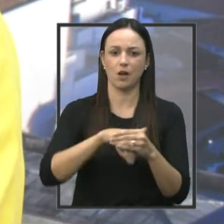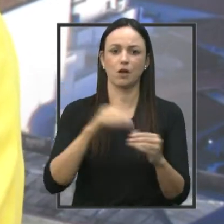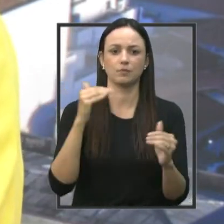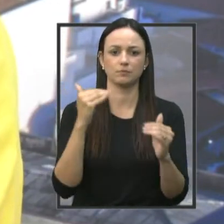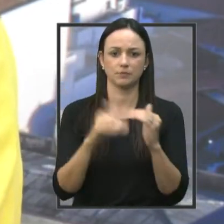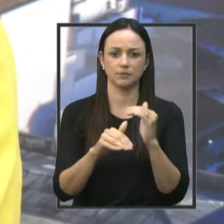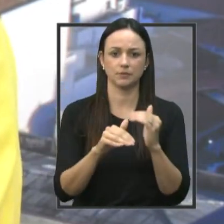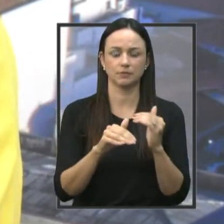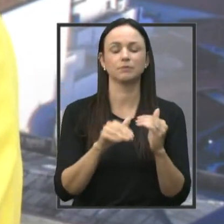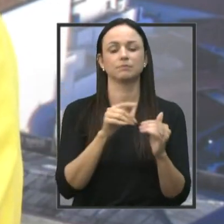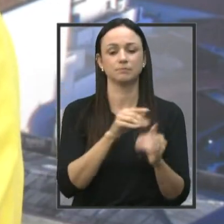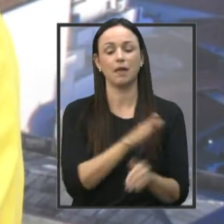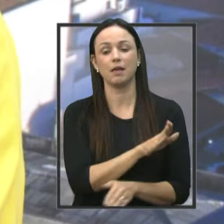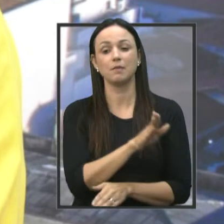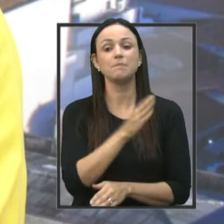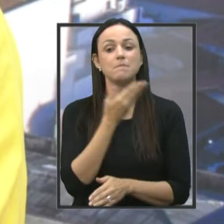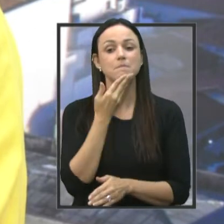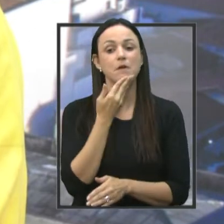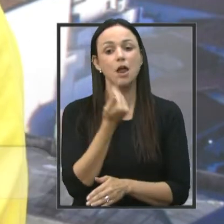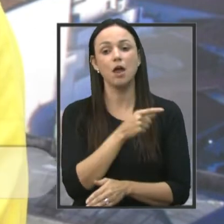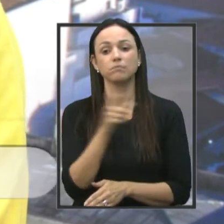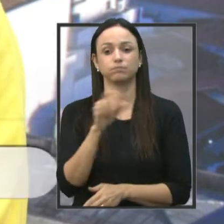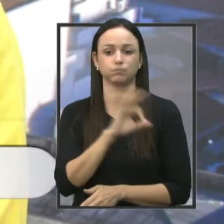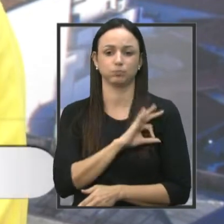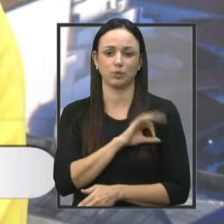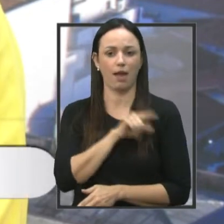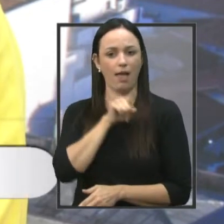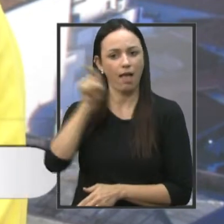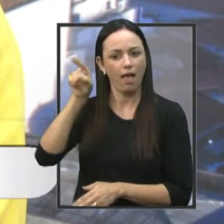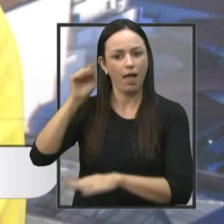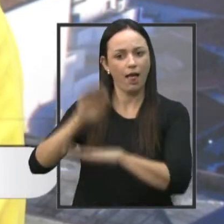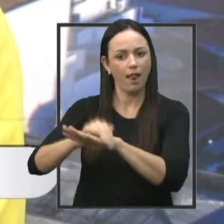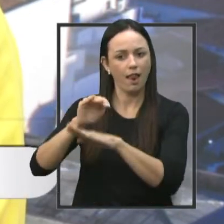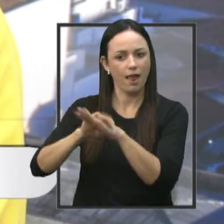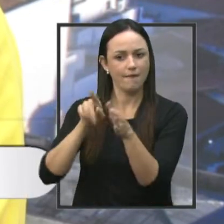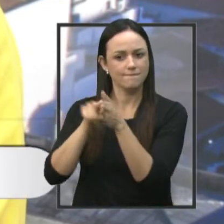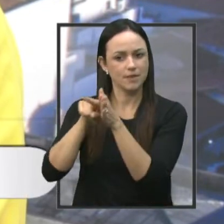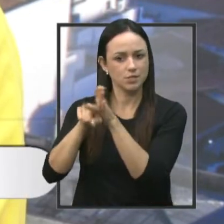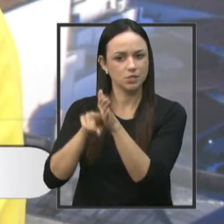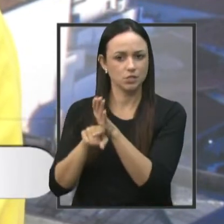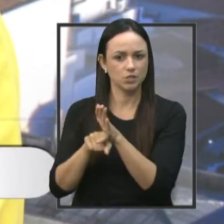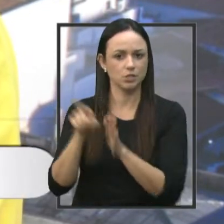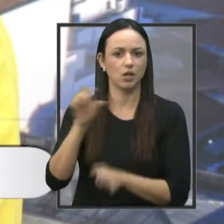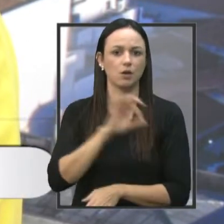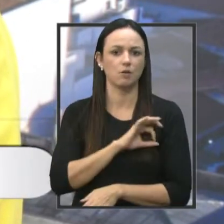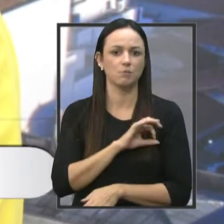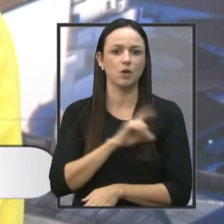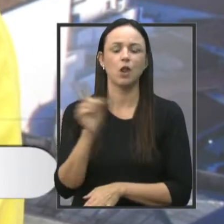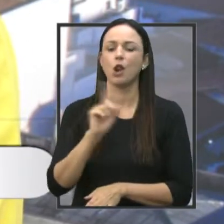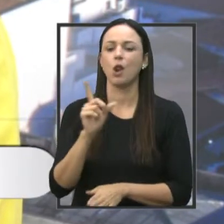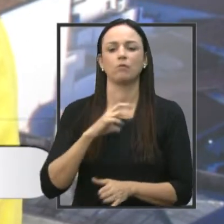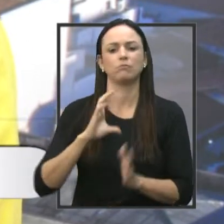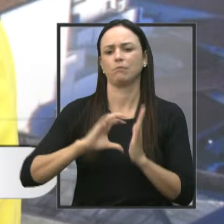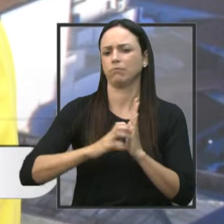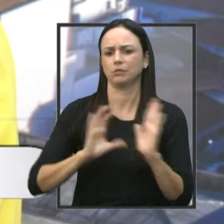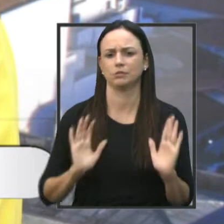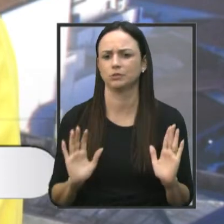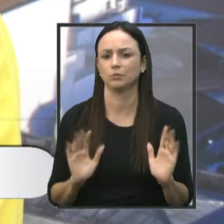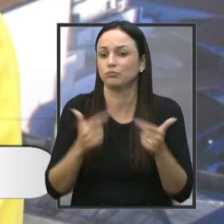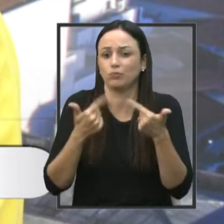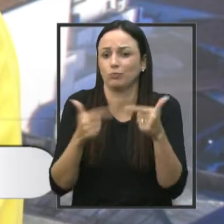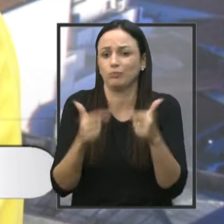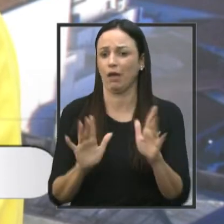à polícia. Quem está investigando é a polícia. A polícia não é partidária. A polícia não tem